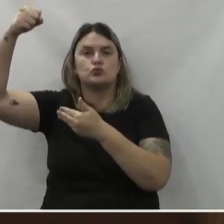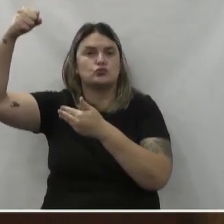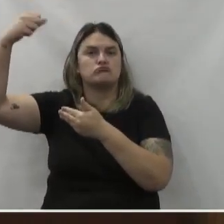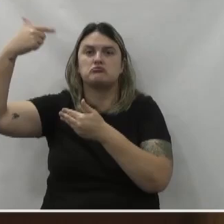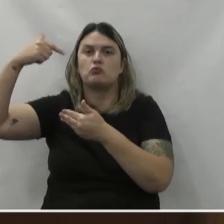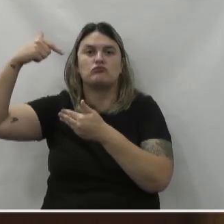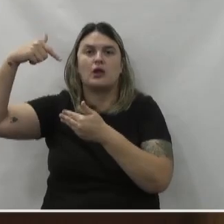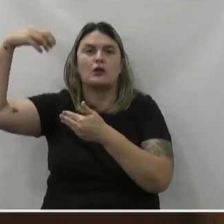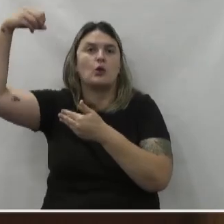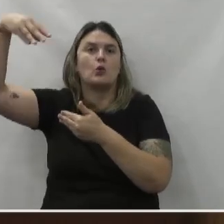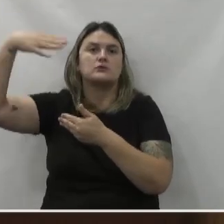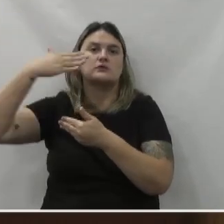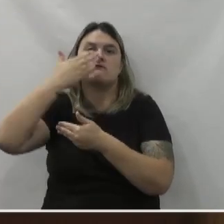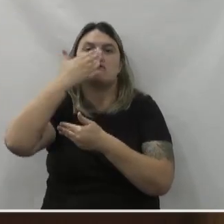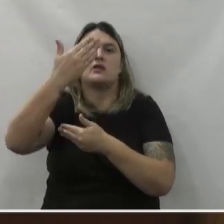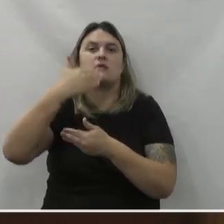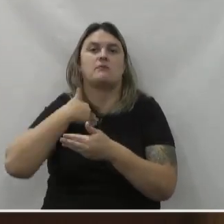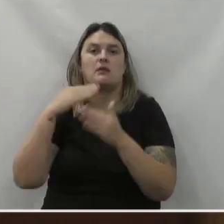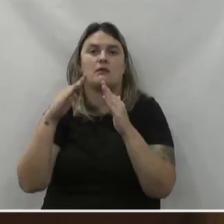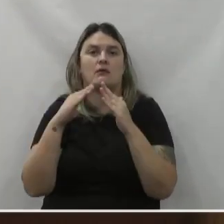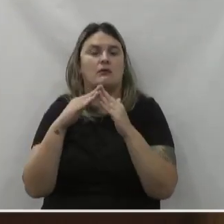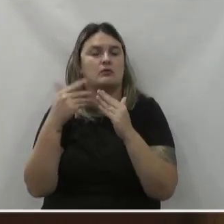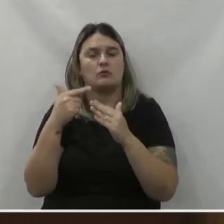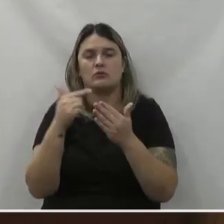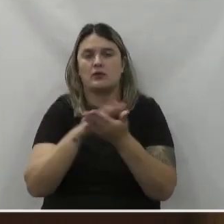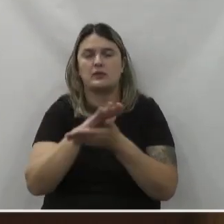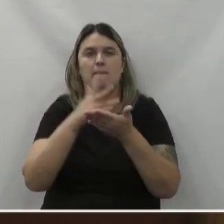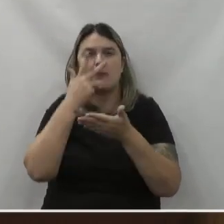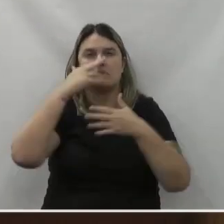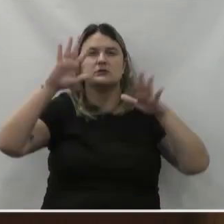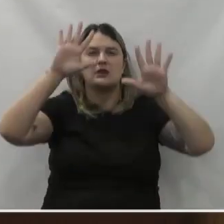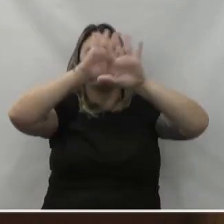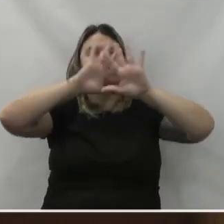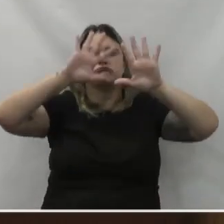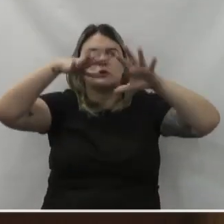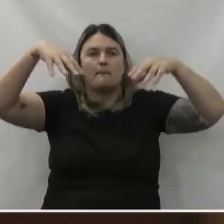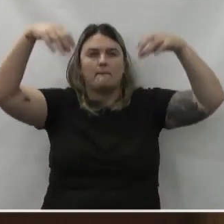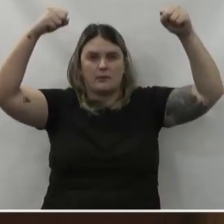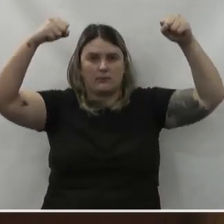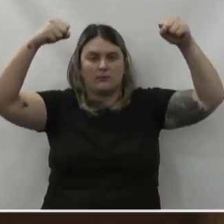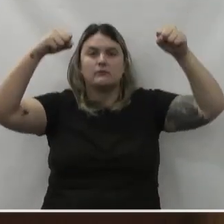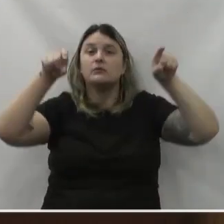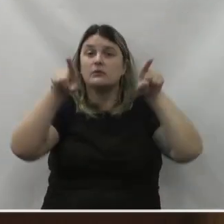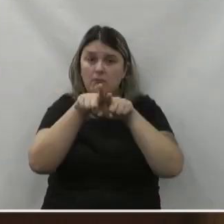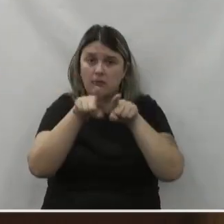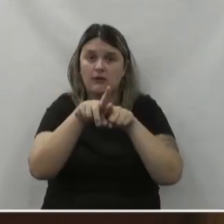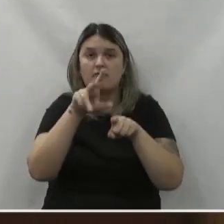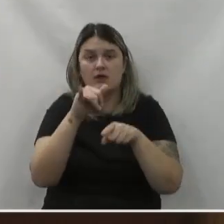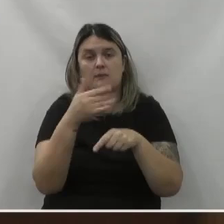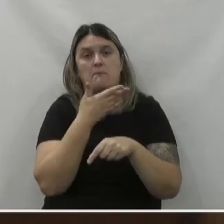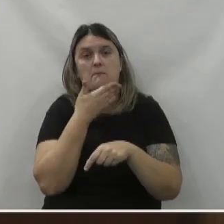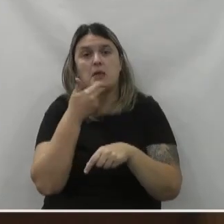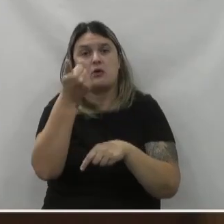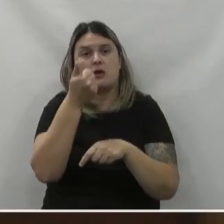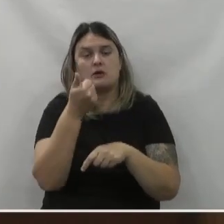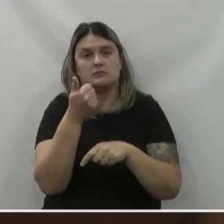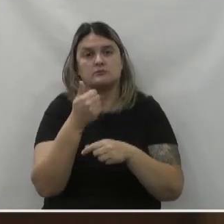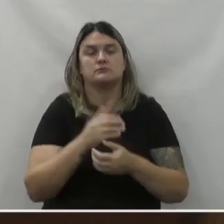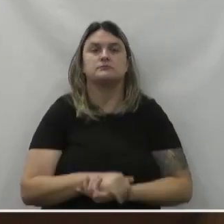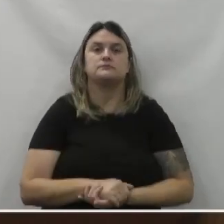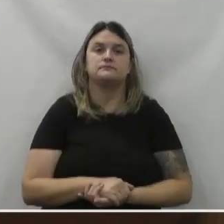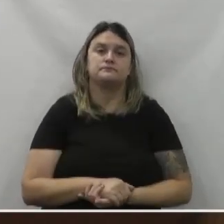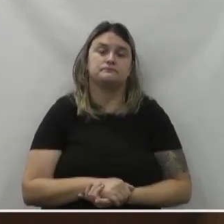tem o poste na frente da minha casa, não tem iluminação, então com isso também será atendido, né? Para trazer uma explicação